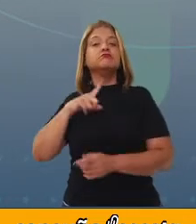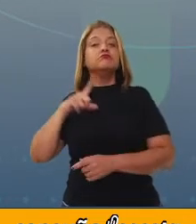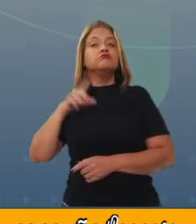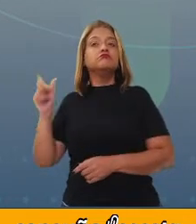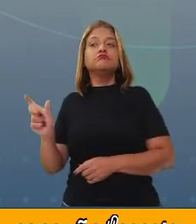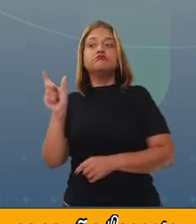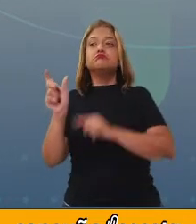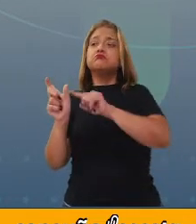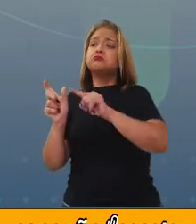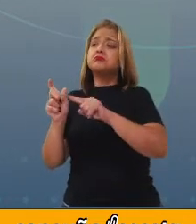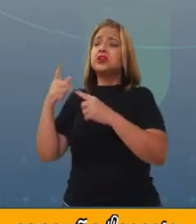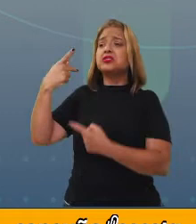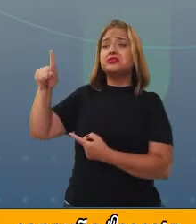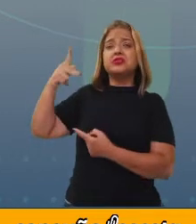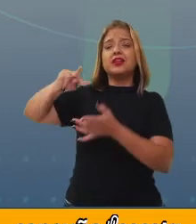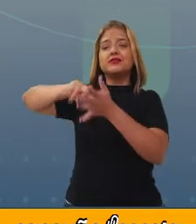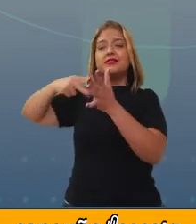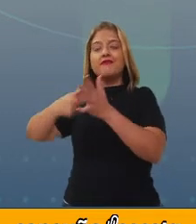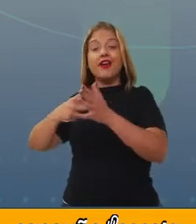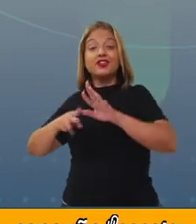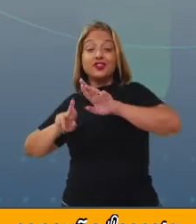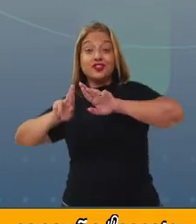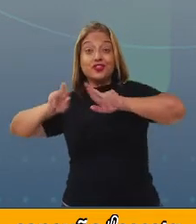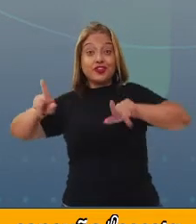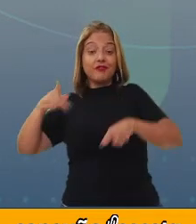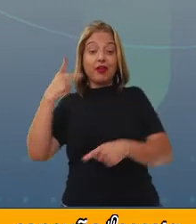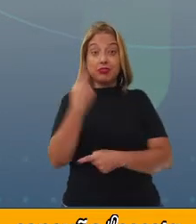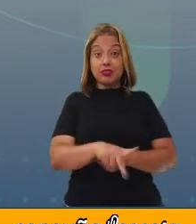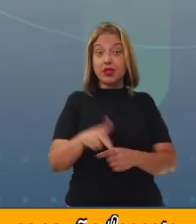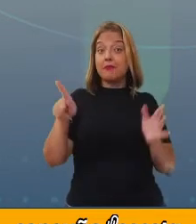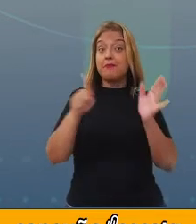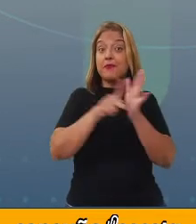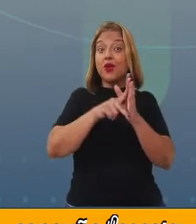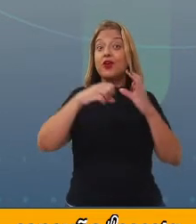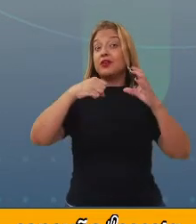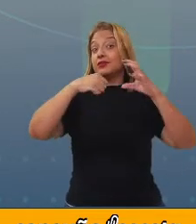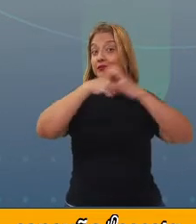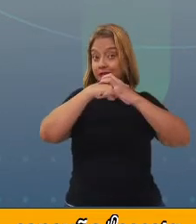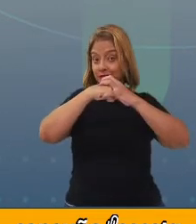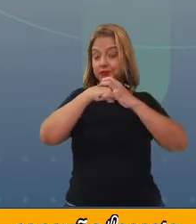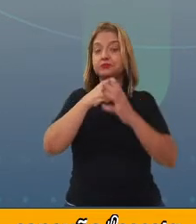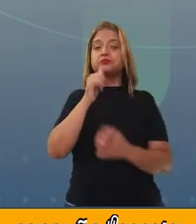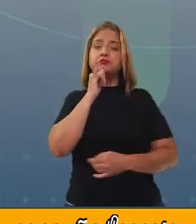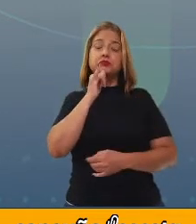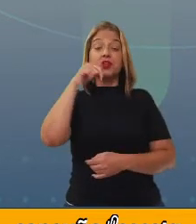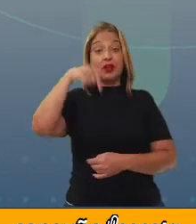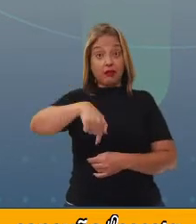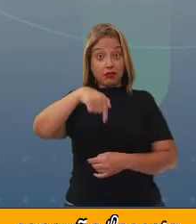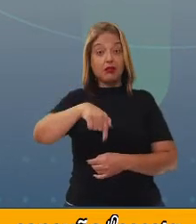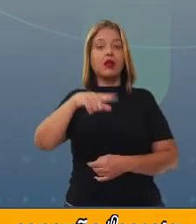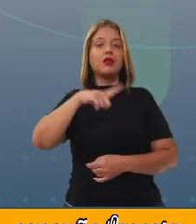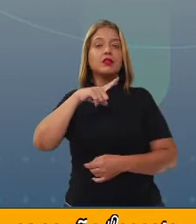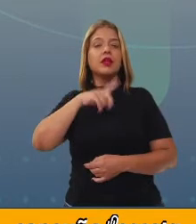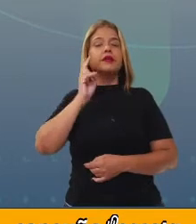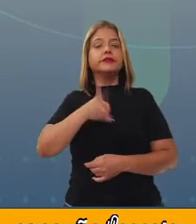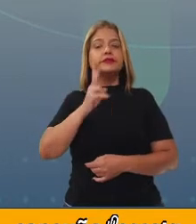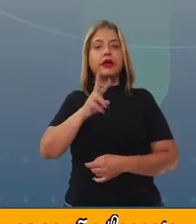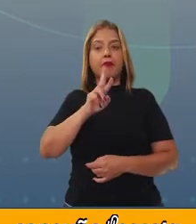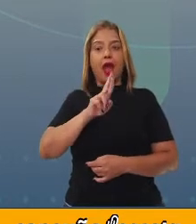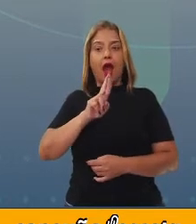na região Centro-Oeste, onde nós vivemos. Aqui nós costumamos, por exemplo, puxar o R quando falamos